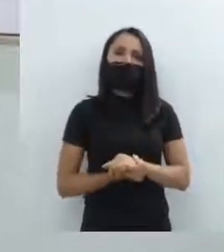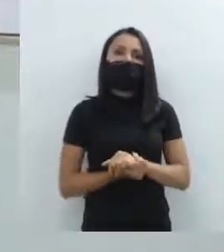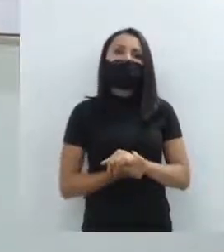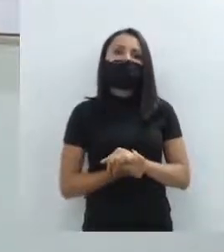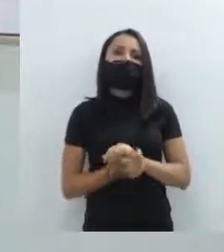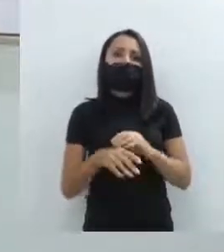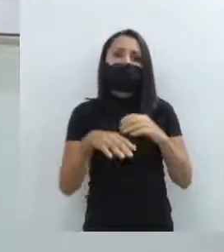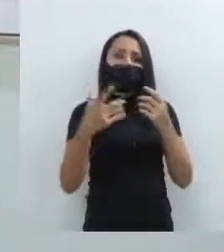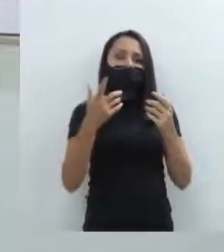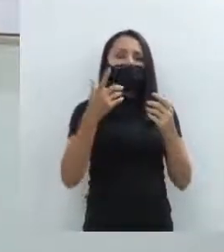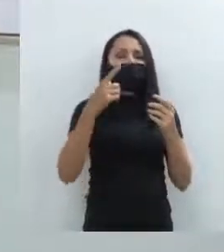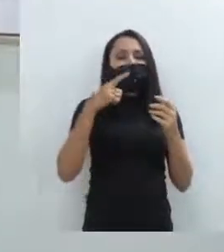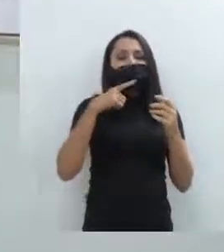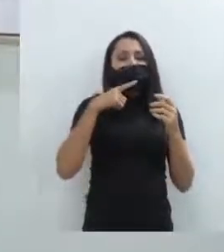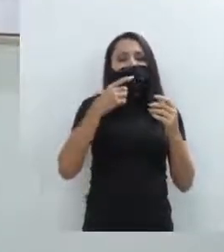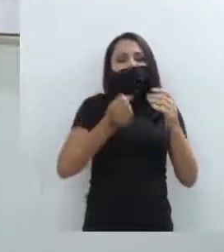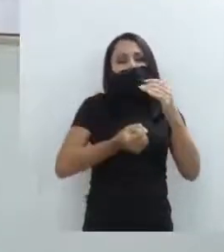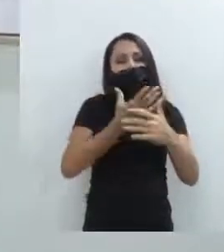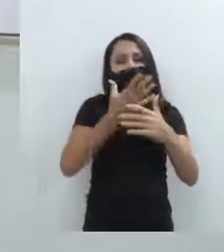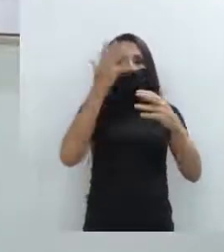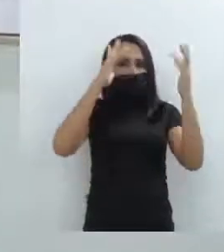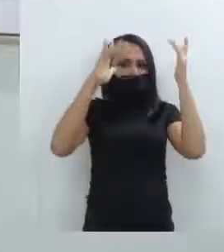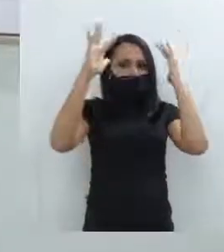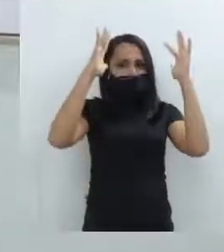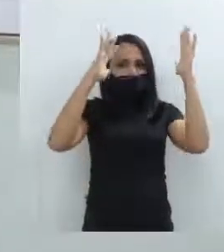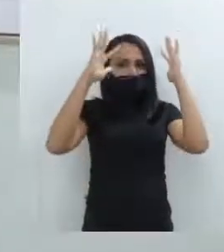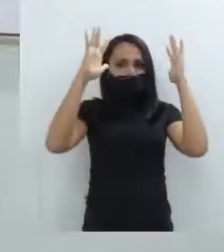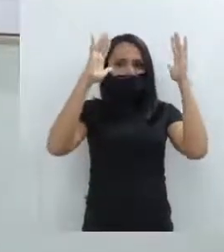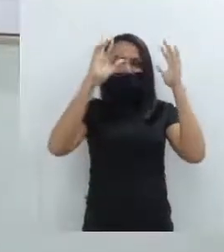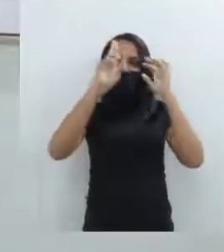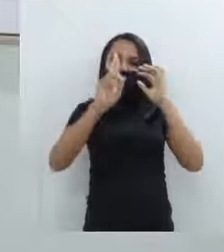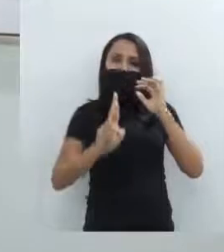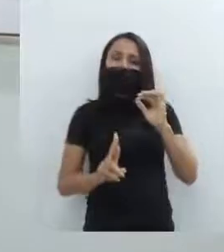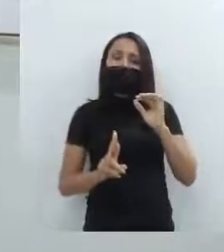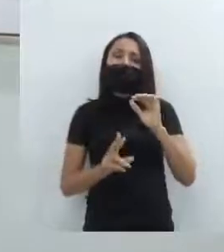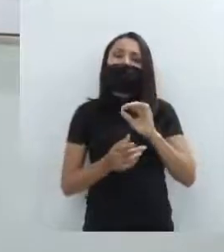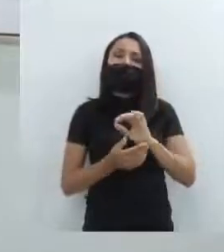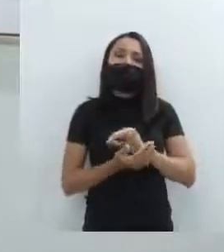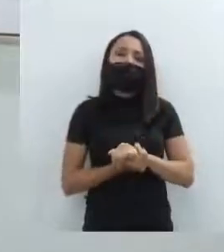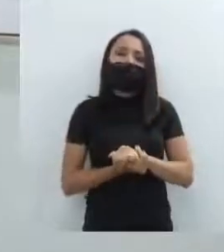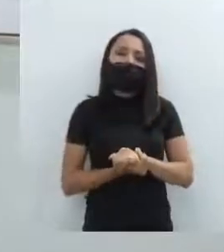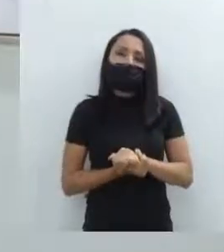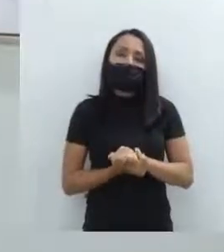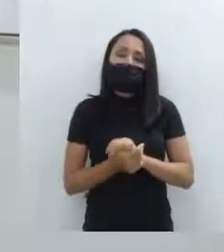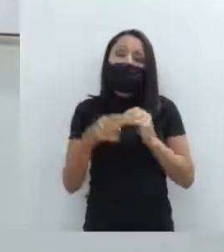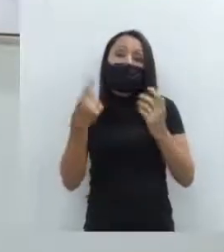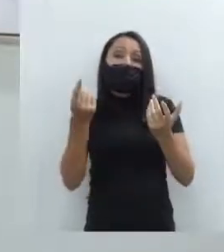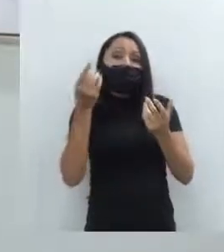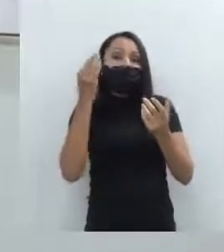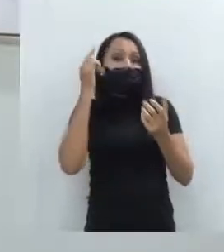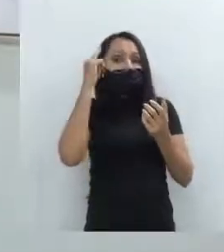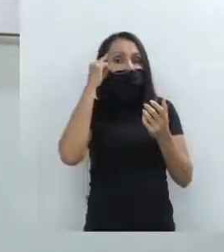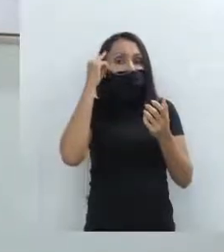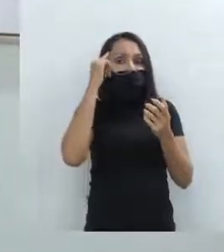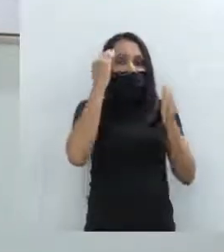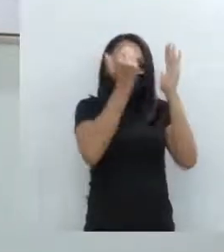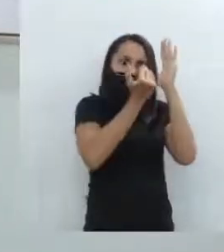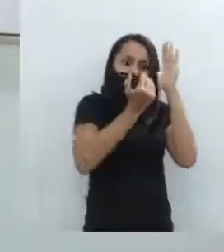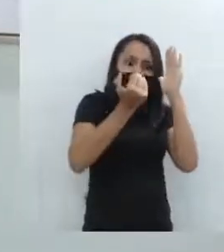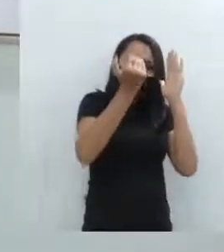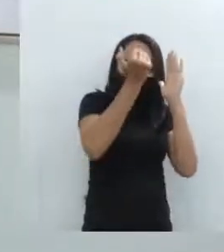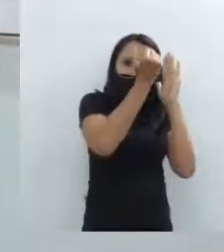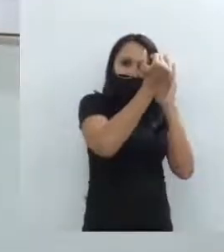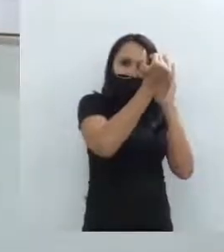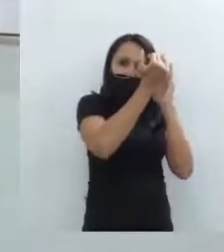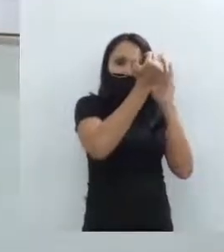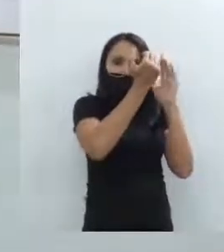vieram os filósofos e começaram a criar a ideia da razão, um pensamento além do